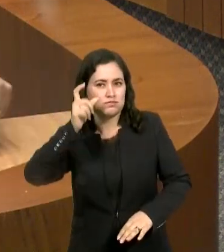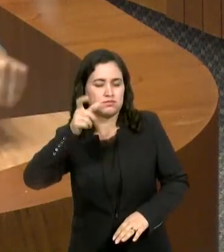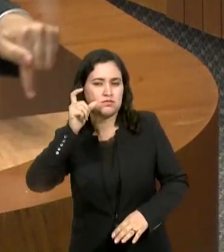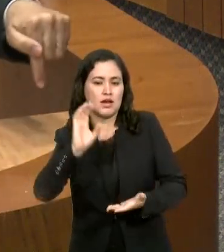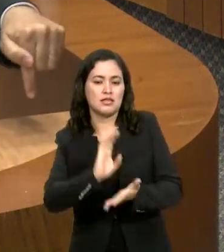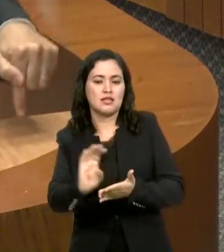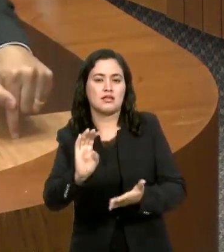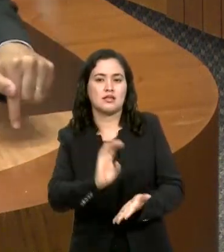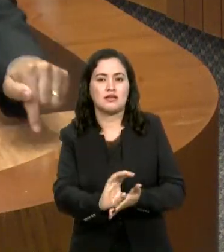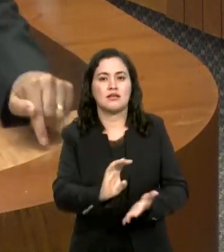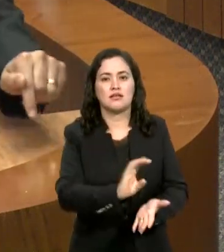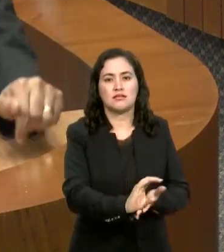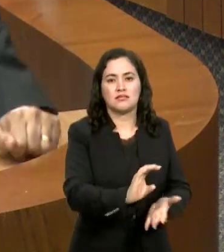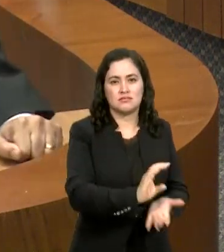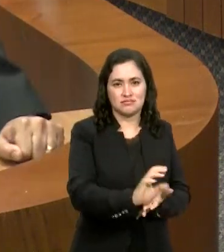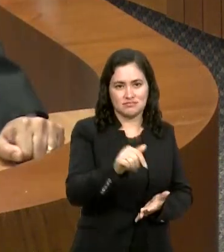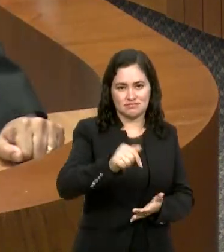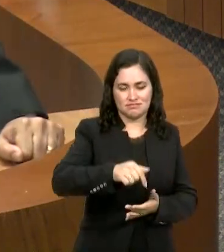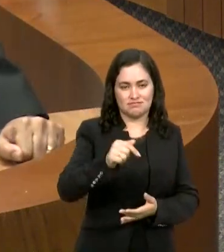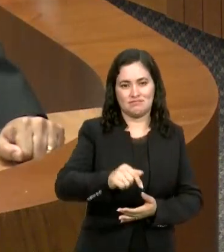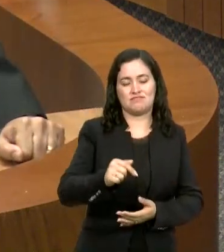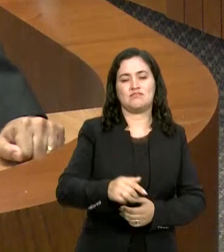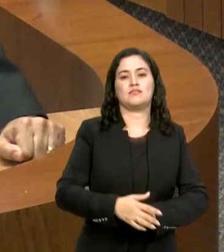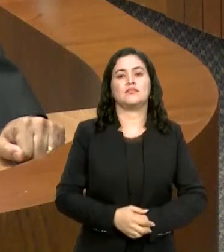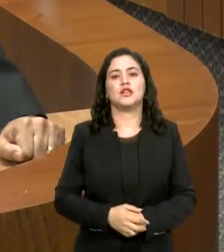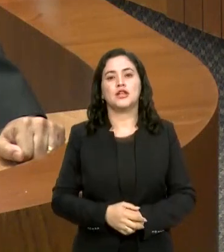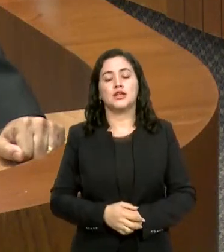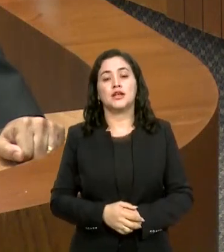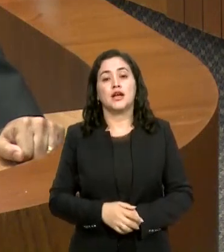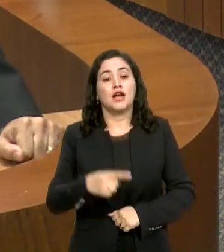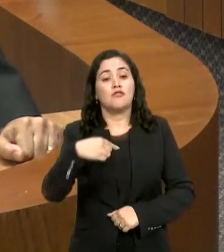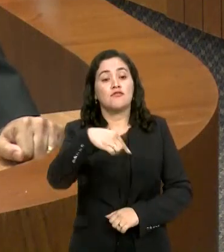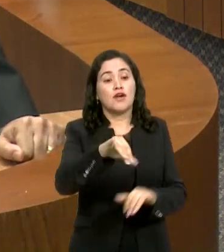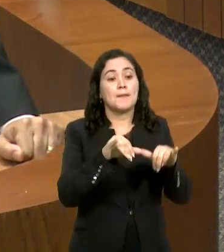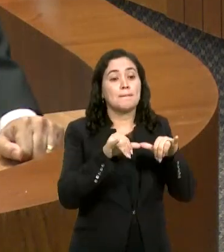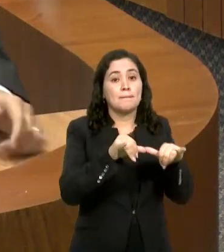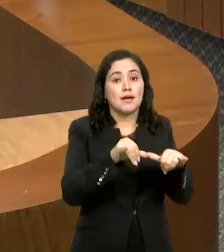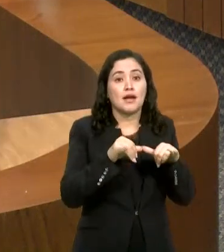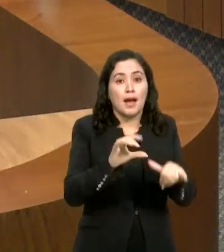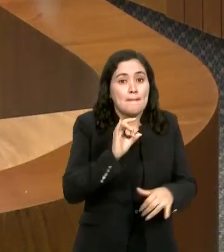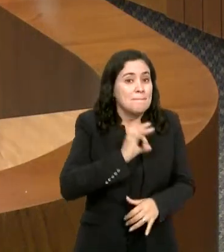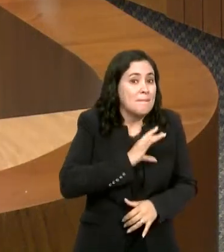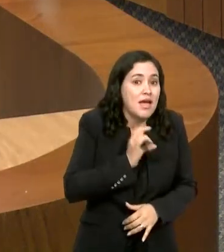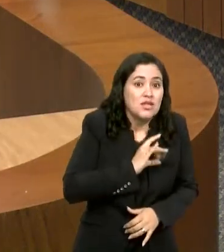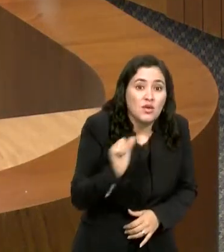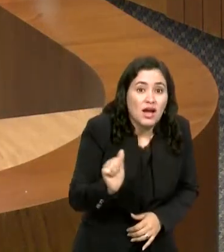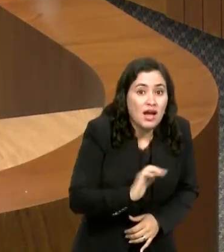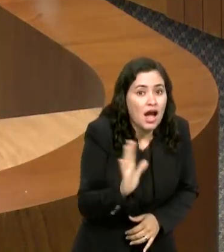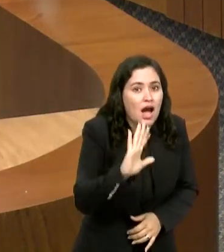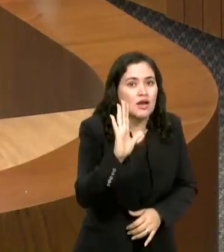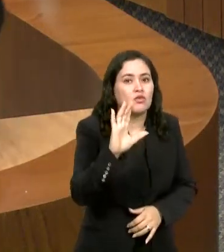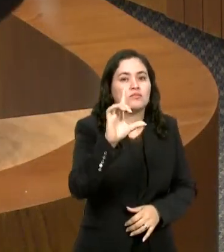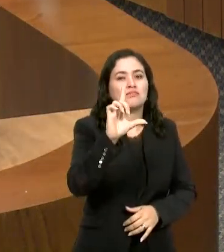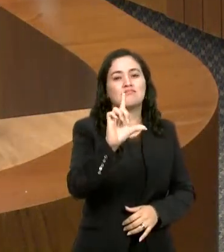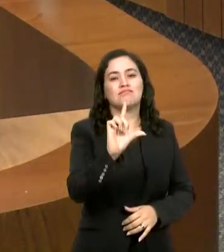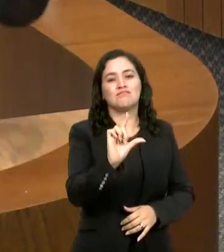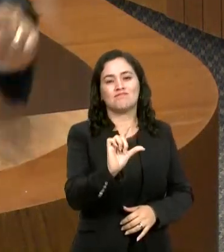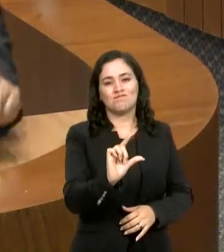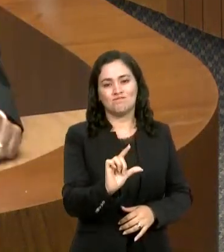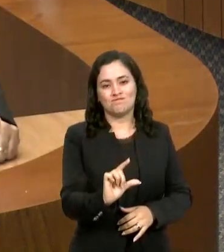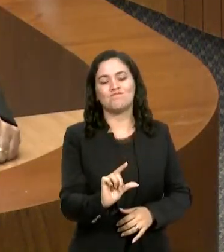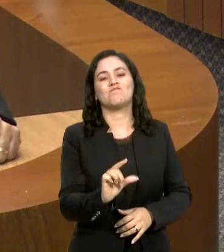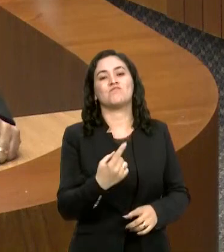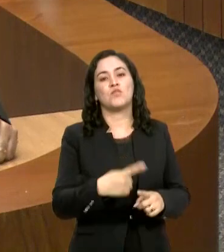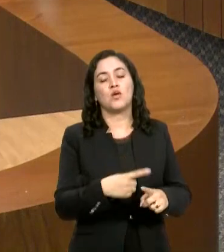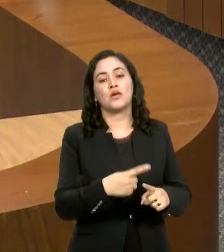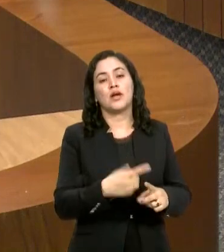As idas ao supermercado e à feira aos poucos deixam de nos assombrar, deputado Inácio. No Brasil de verdade, onde a terra não é